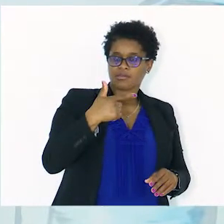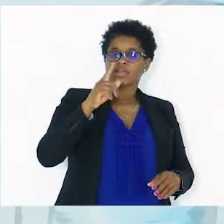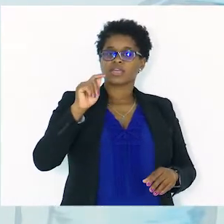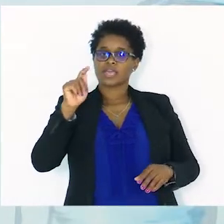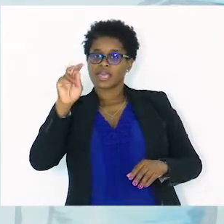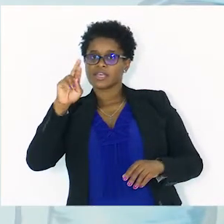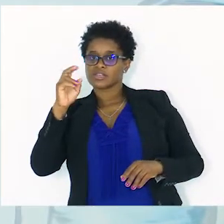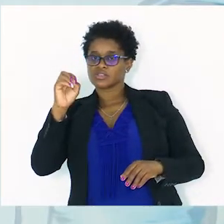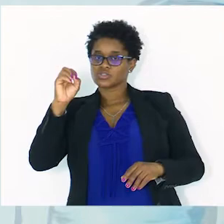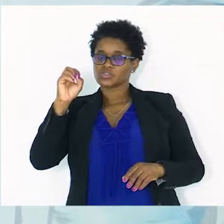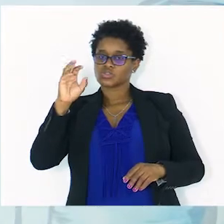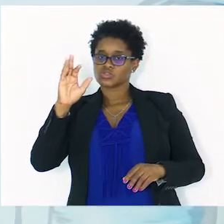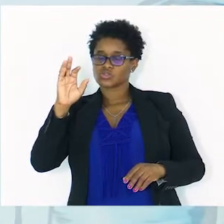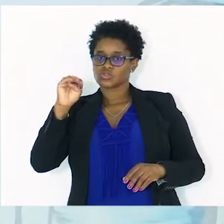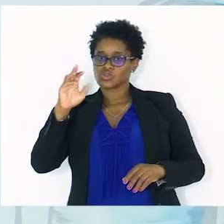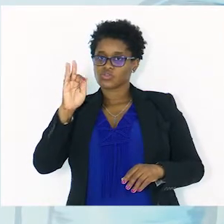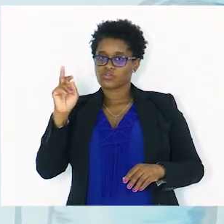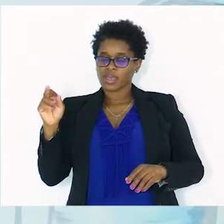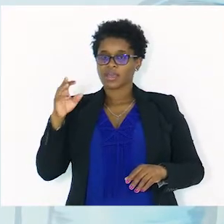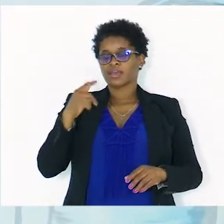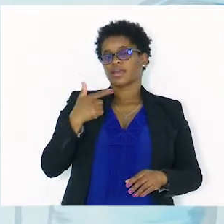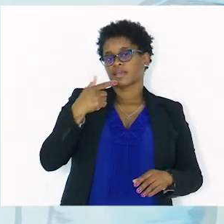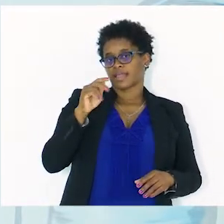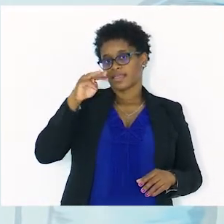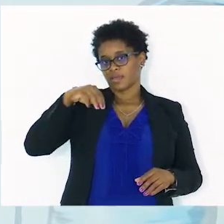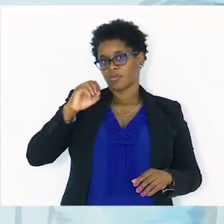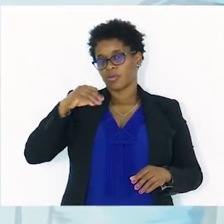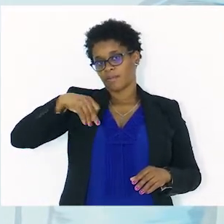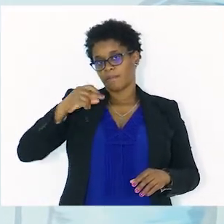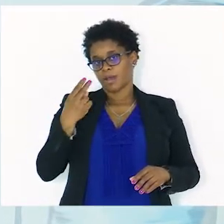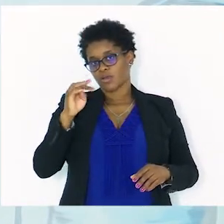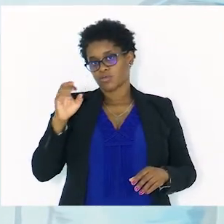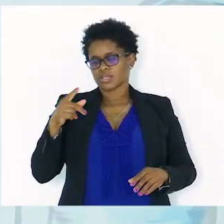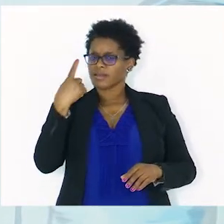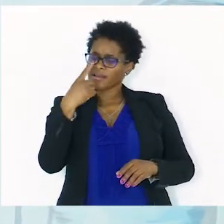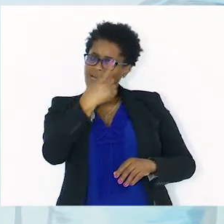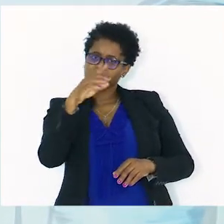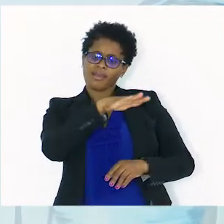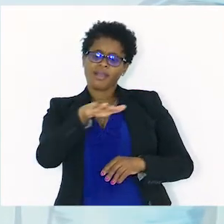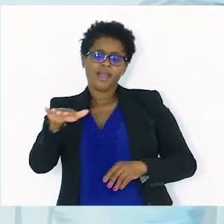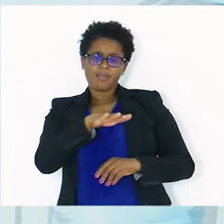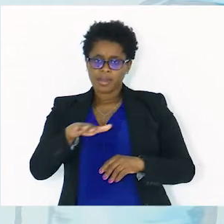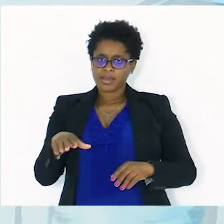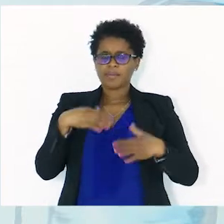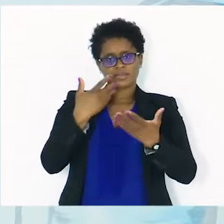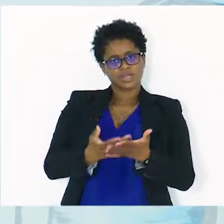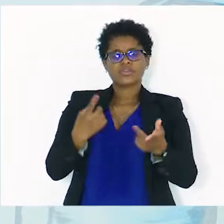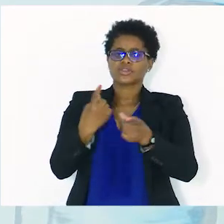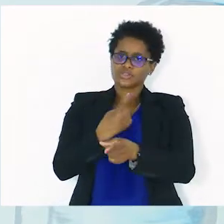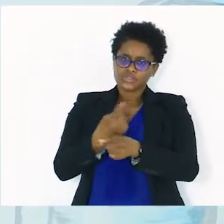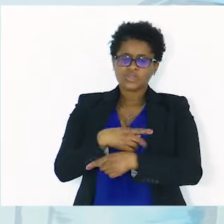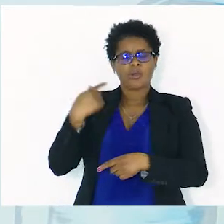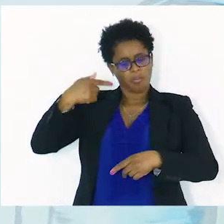termopausa. Cada camada atmosférica apresenta constituição e